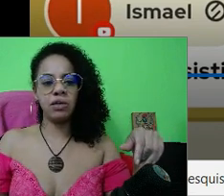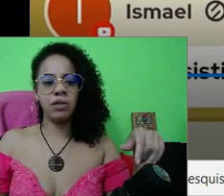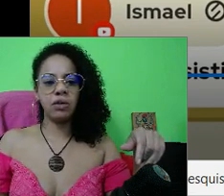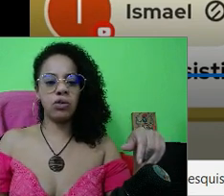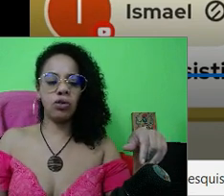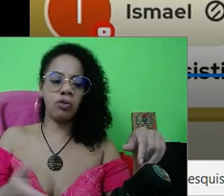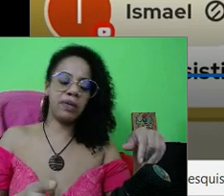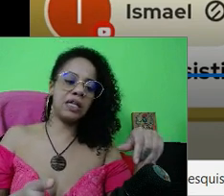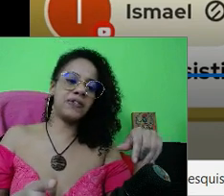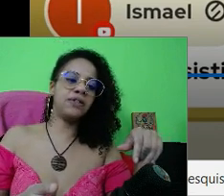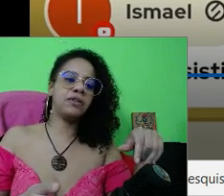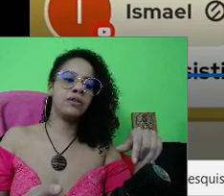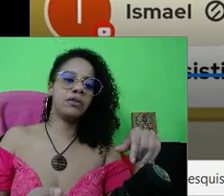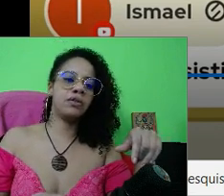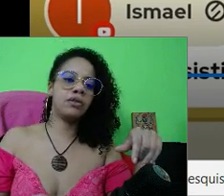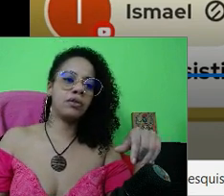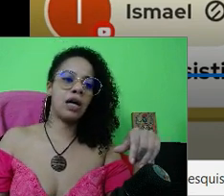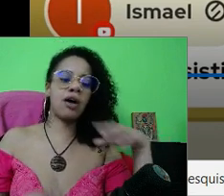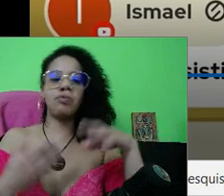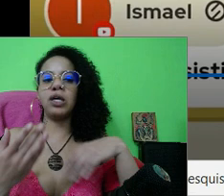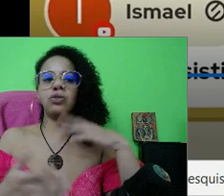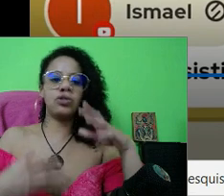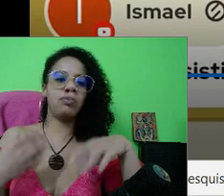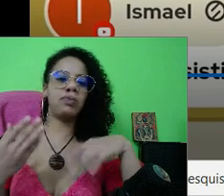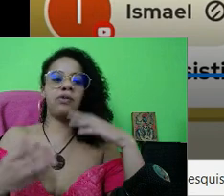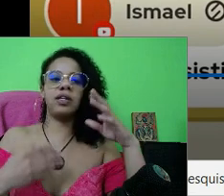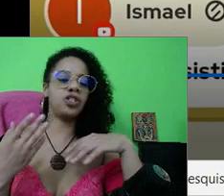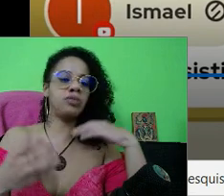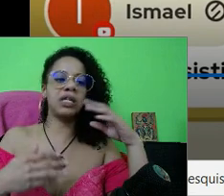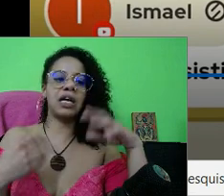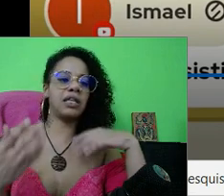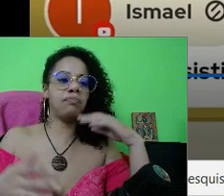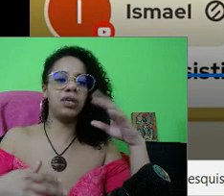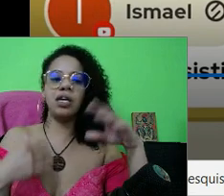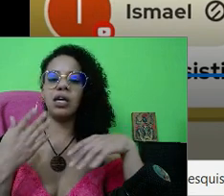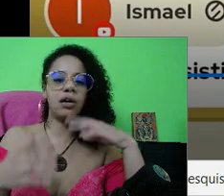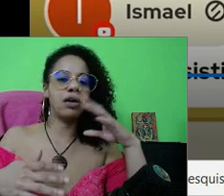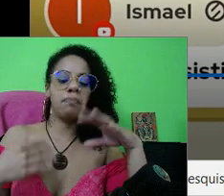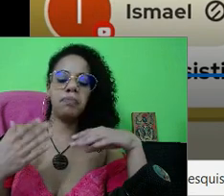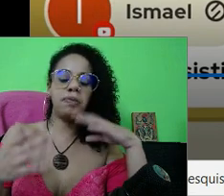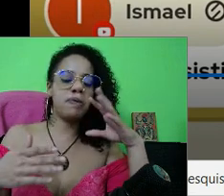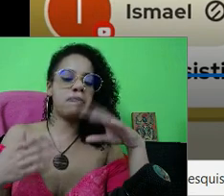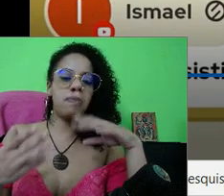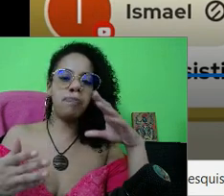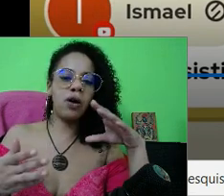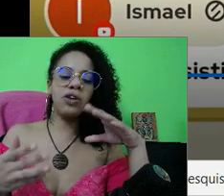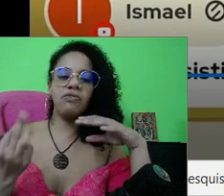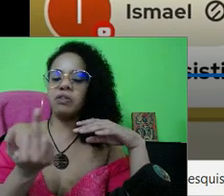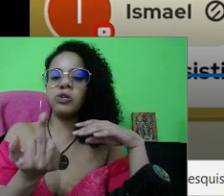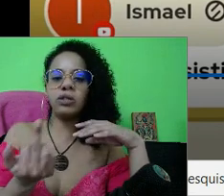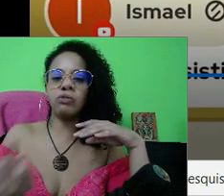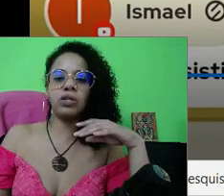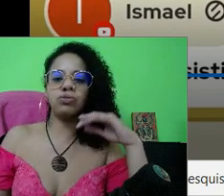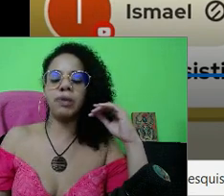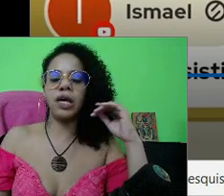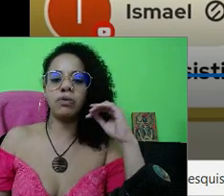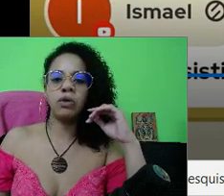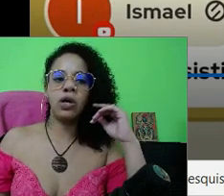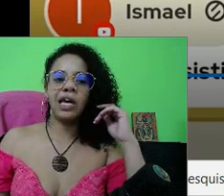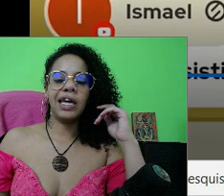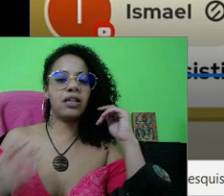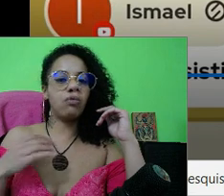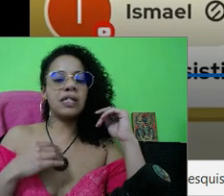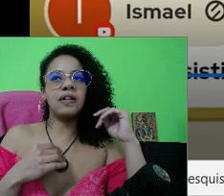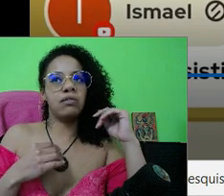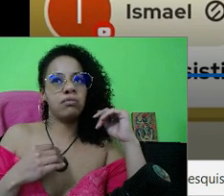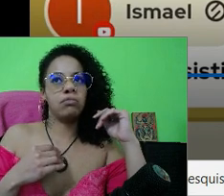a fala dele colocou um pedacinho argumentou sobre a elitismo da academia e no fim mostrou um dedo do meio